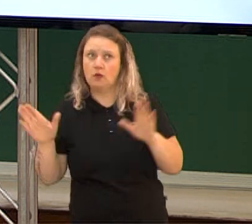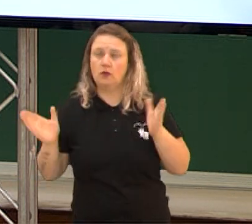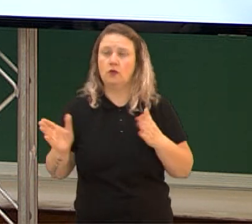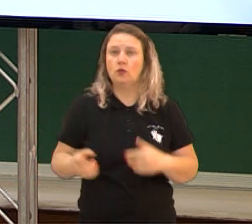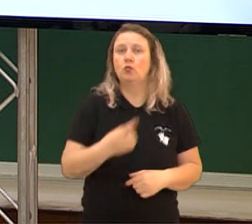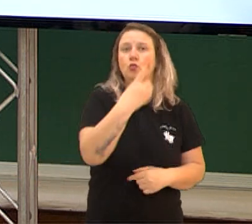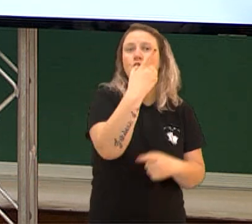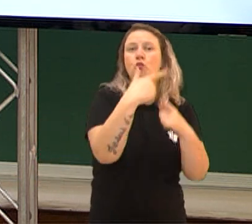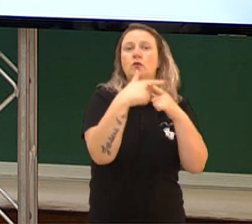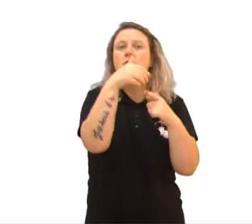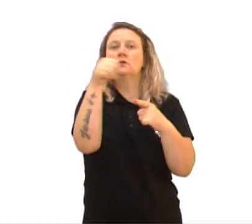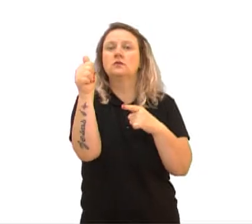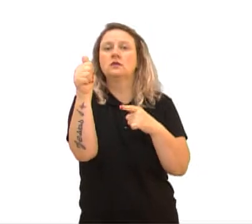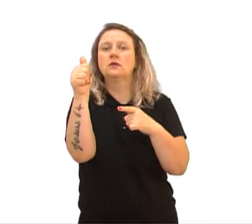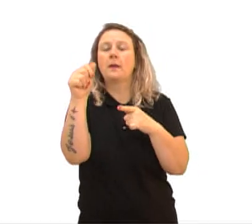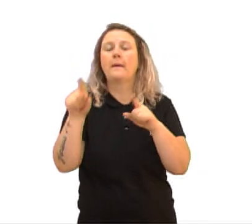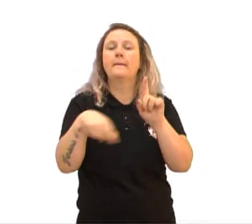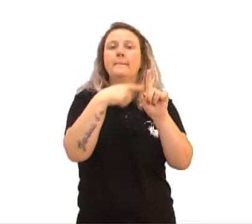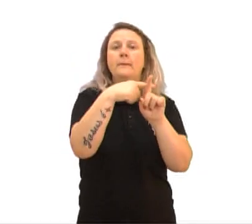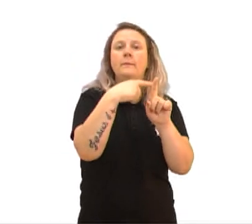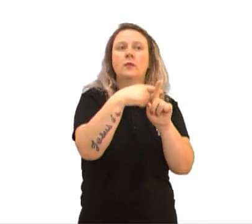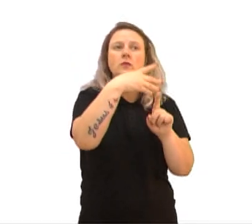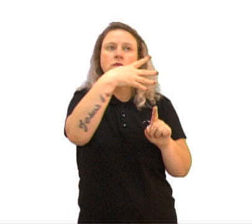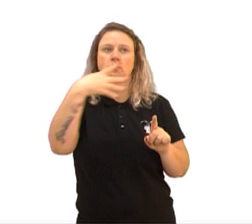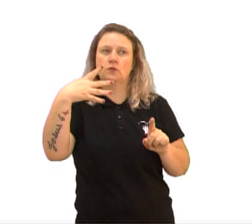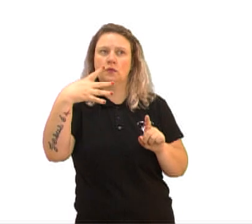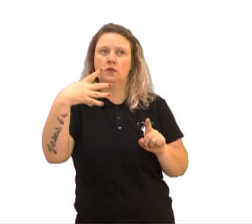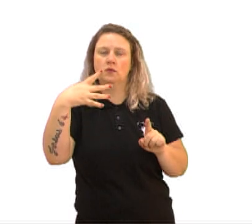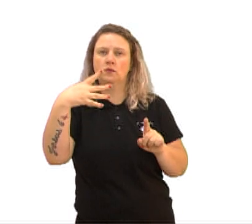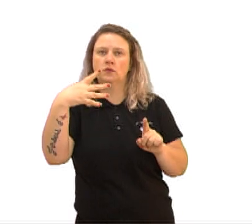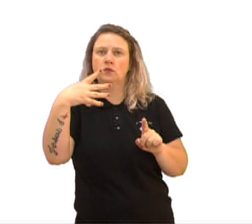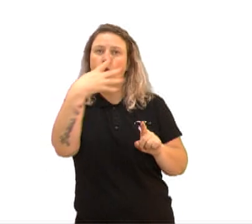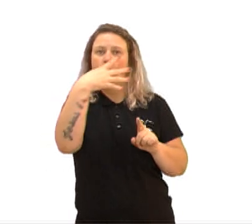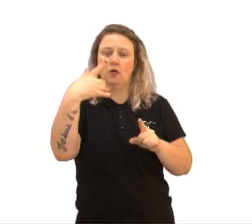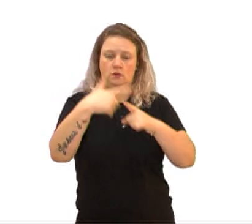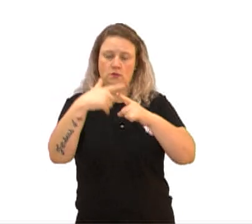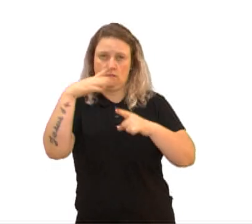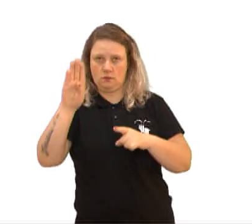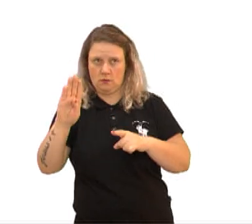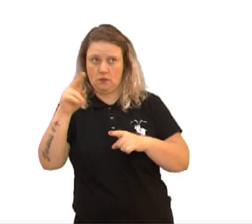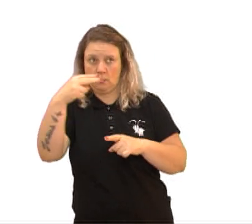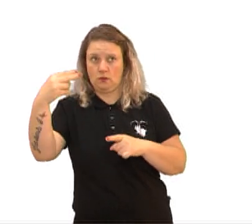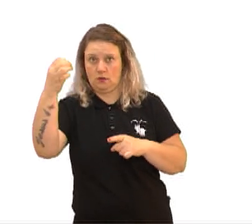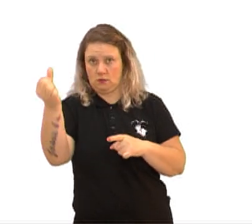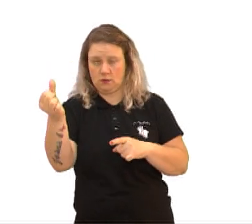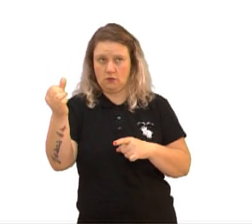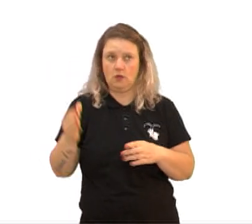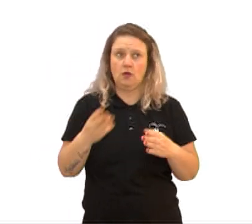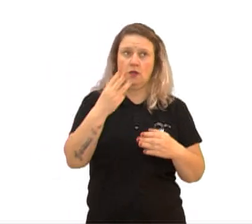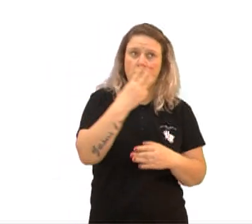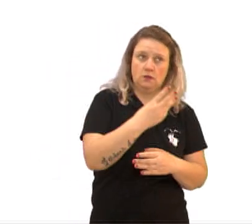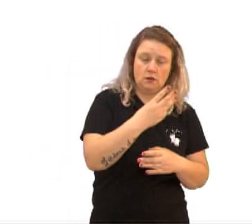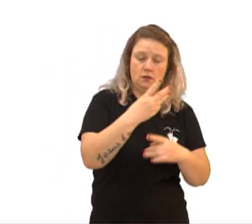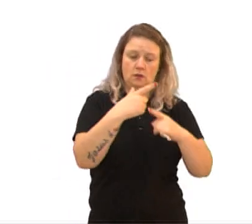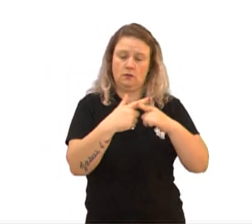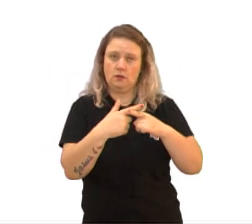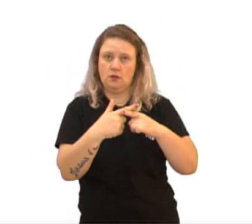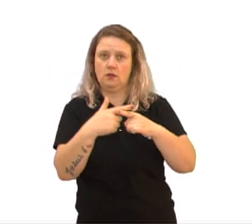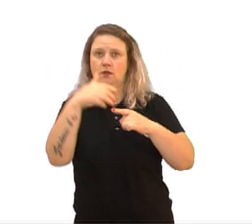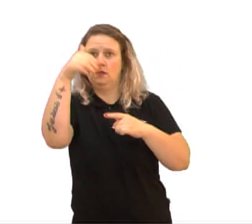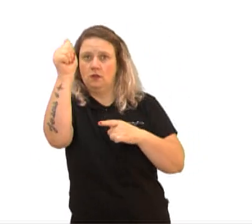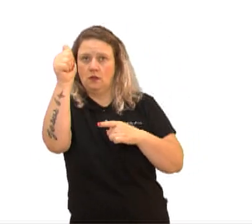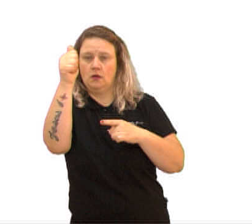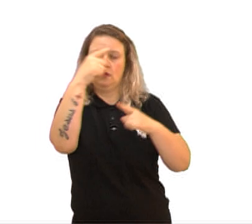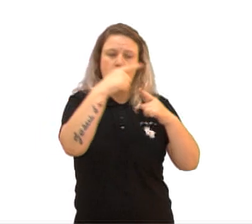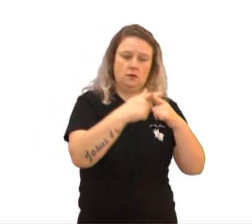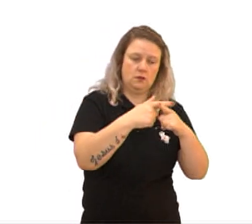vezes A mais 4 vezes B igual a 6. Está escrito aqui. 3 vezes A mais 3 vezes B